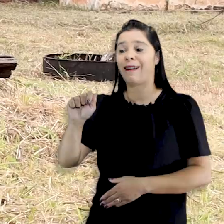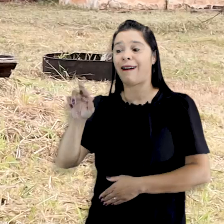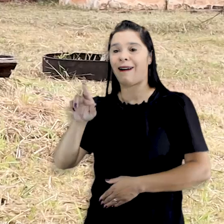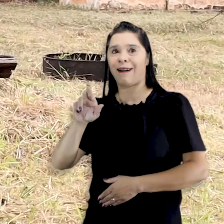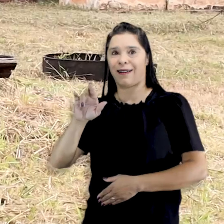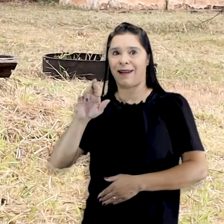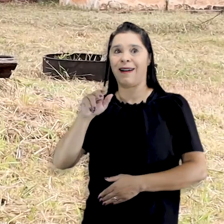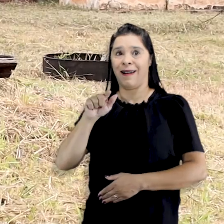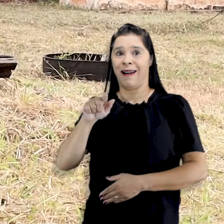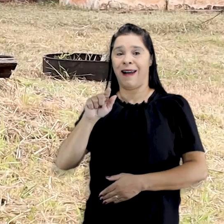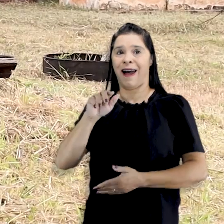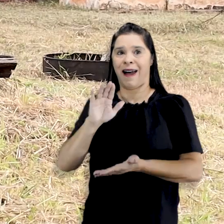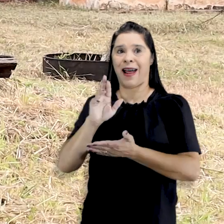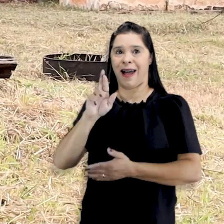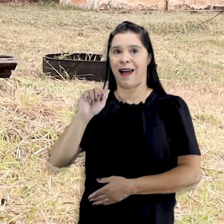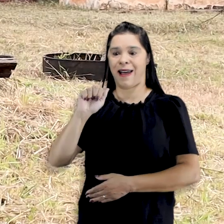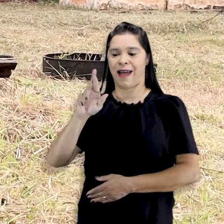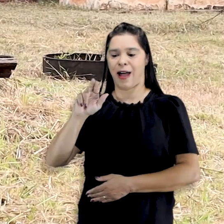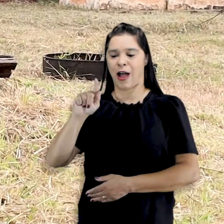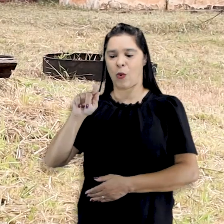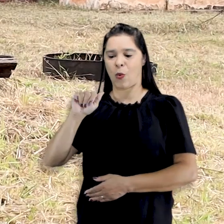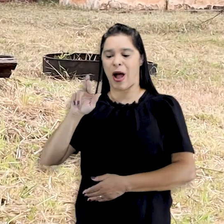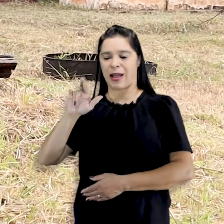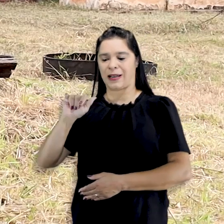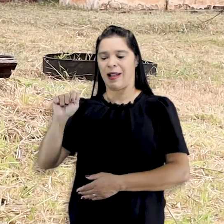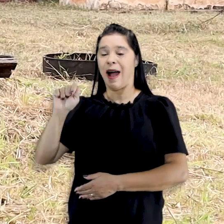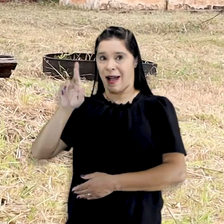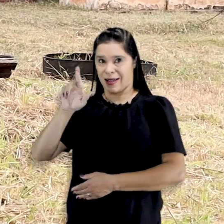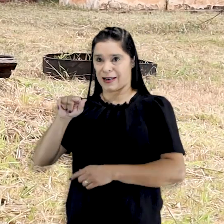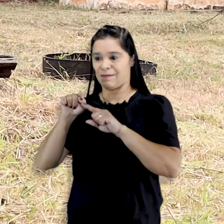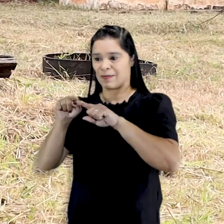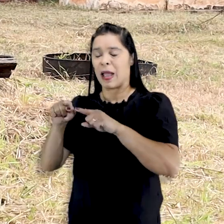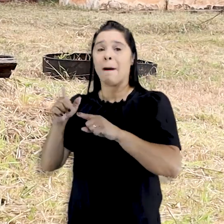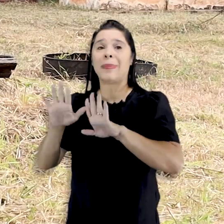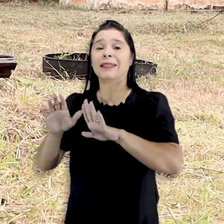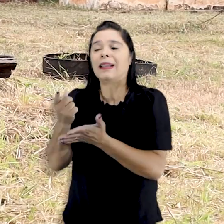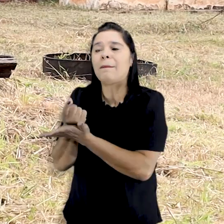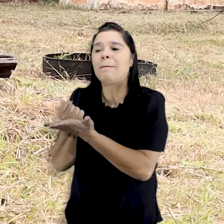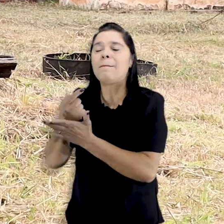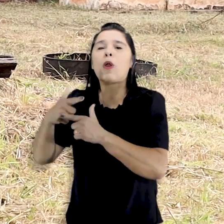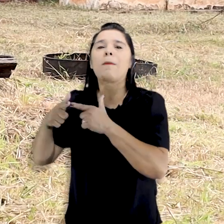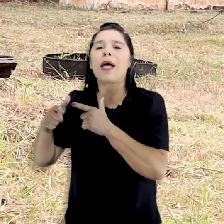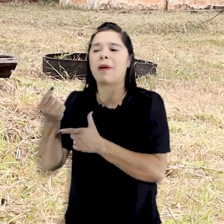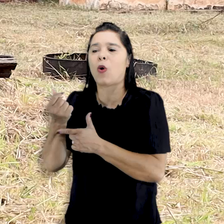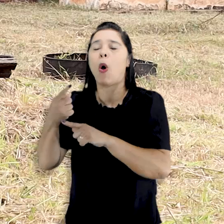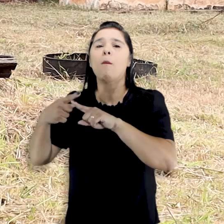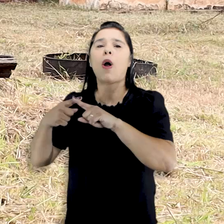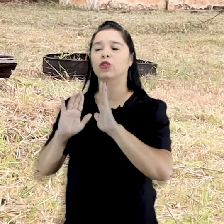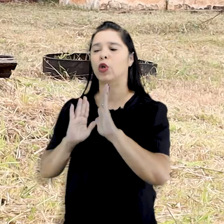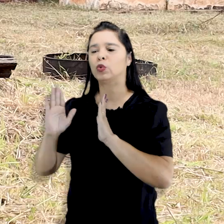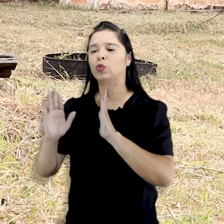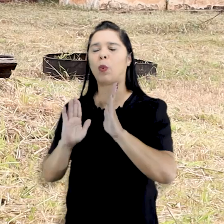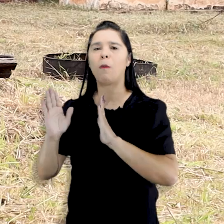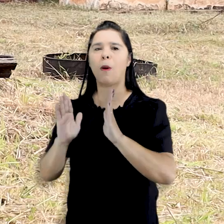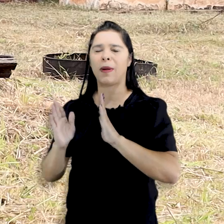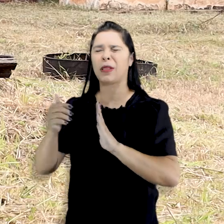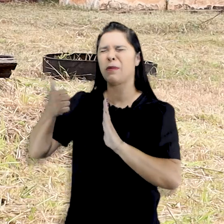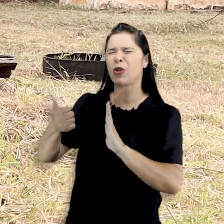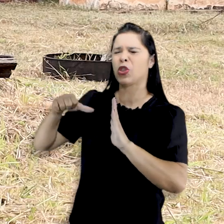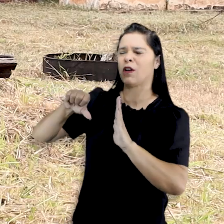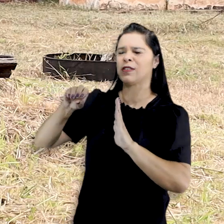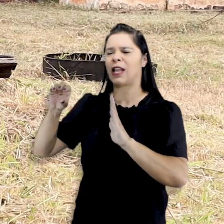momento que a empresa chega a Araguari, ela passa a ter vários problemas econômicos, pela conjuntura do país também naquele momento, por volta de